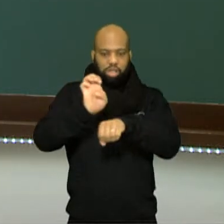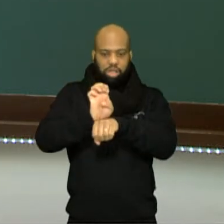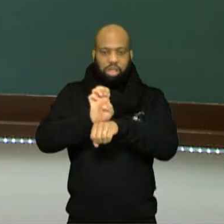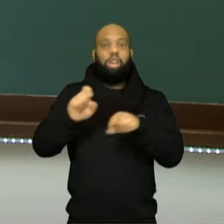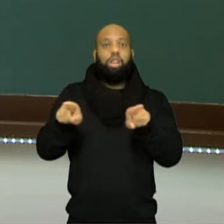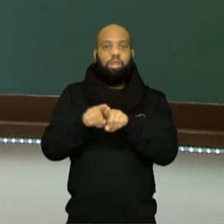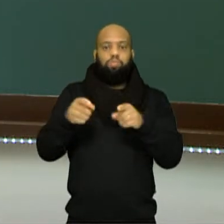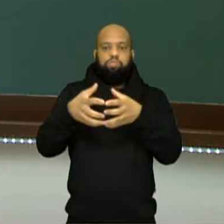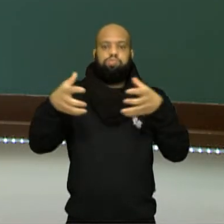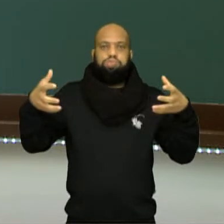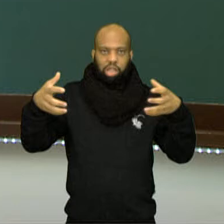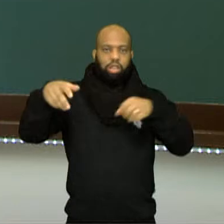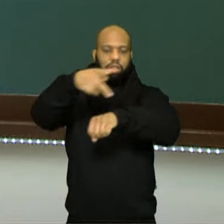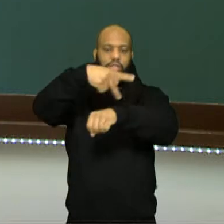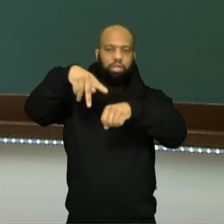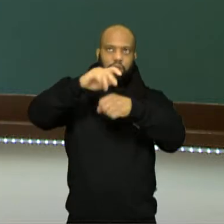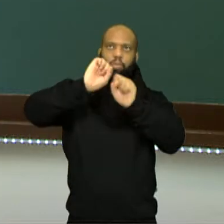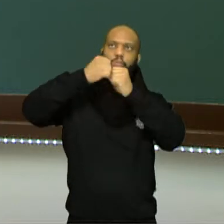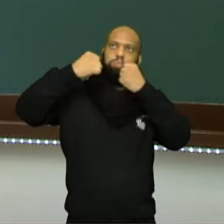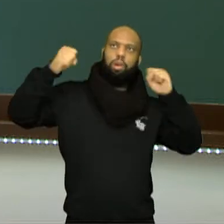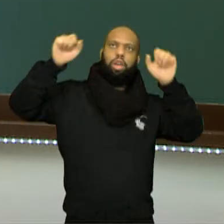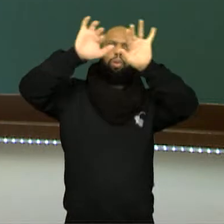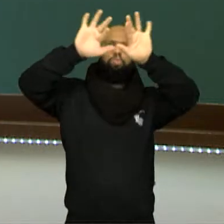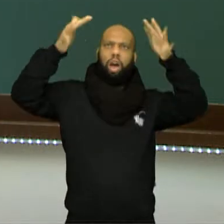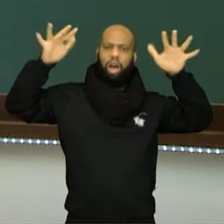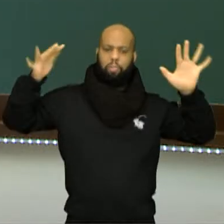da grandiosidade de nosso país com